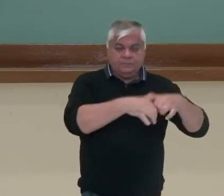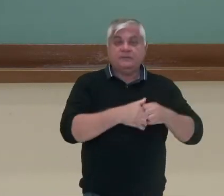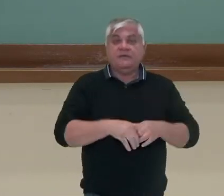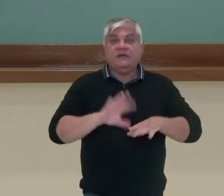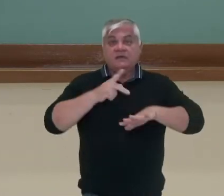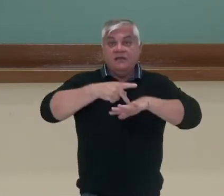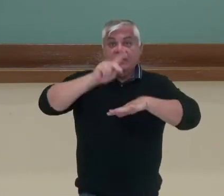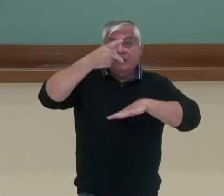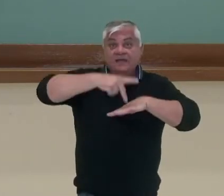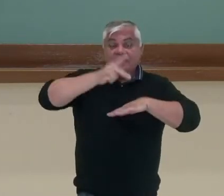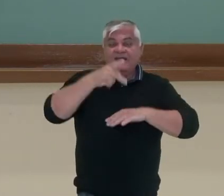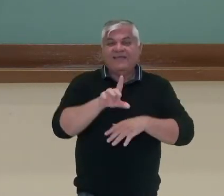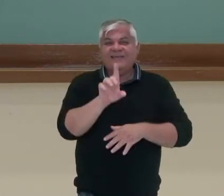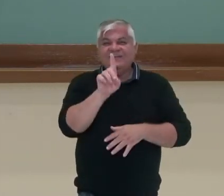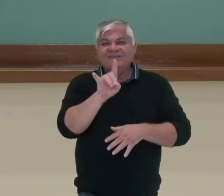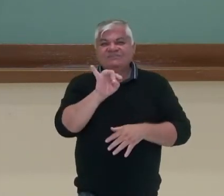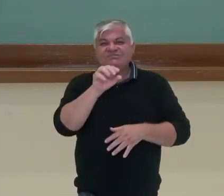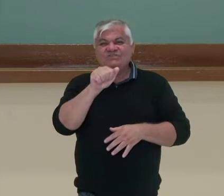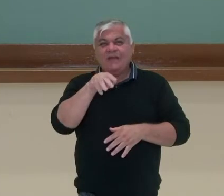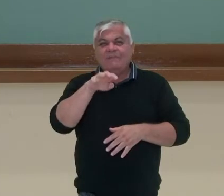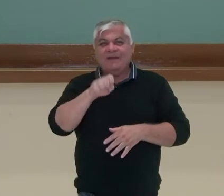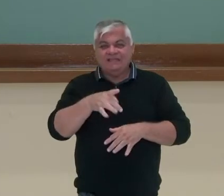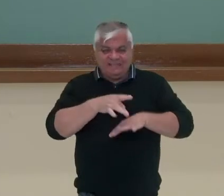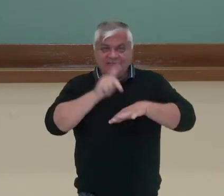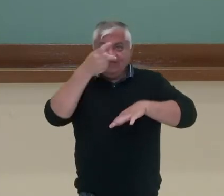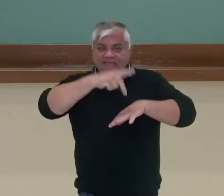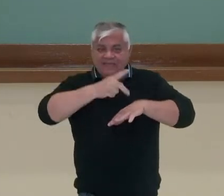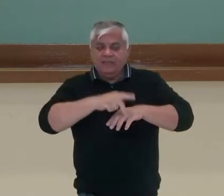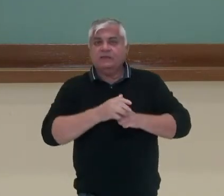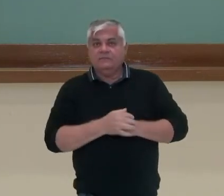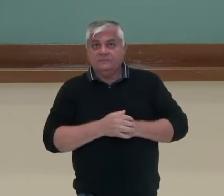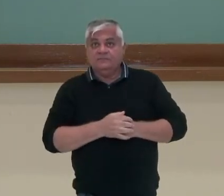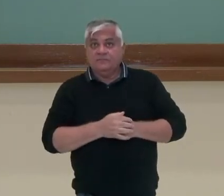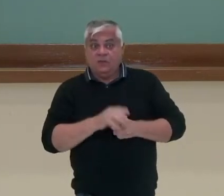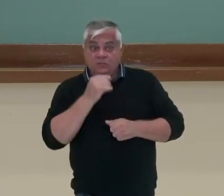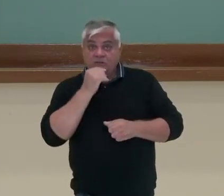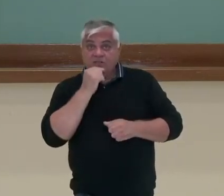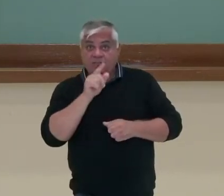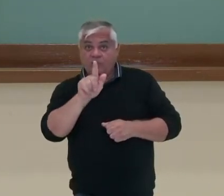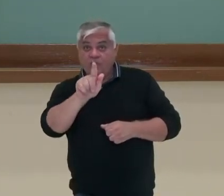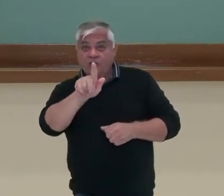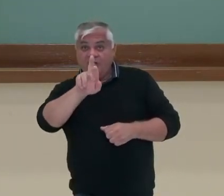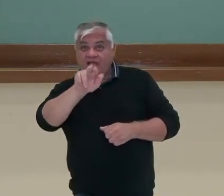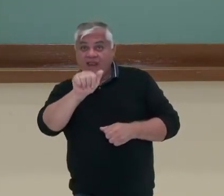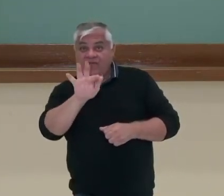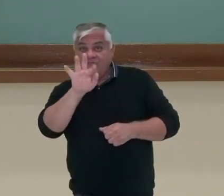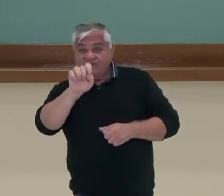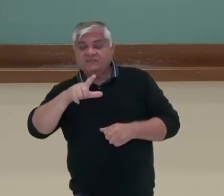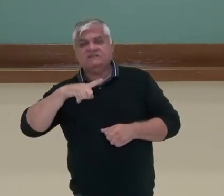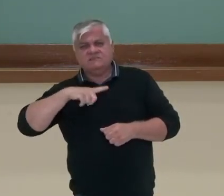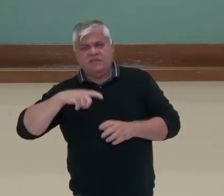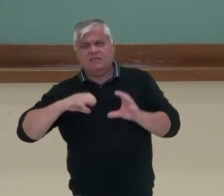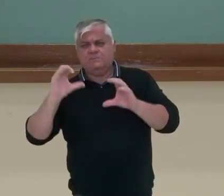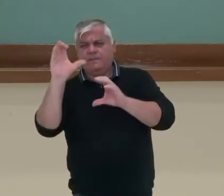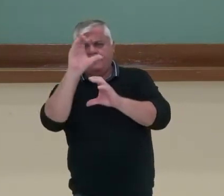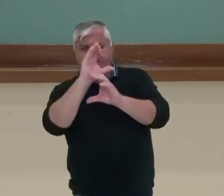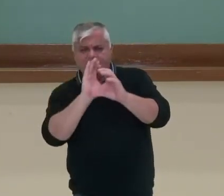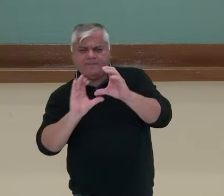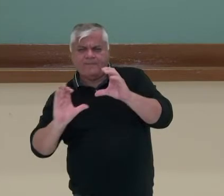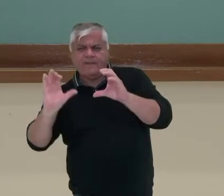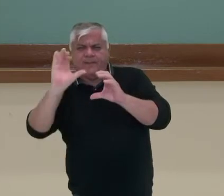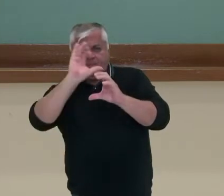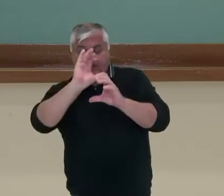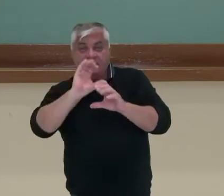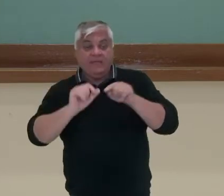cinética química e a termodinâmica. Lembrando que grafite e diamante, né, são compostos de carbono. Ambos são feitos de carbono, mas